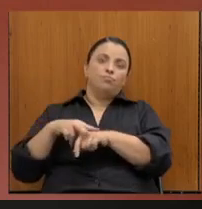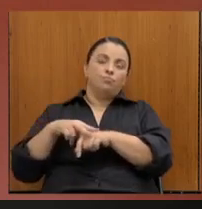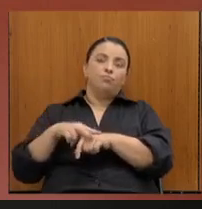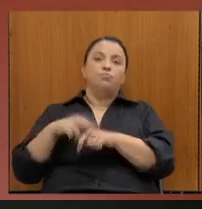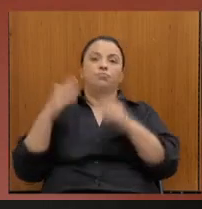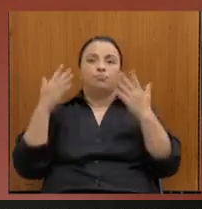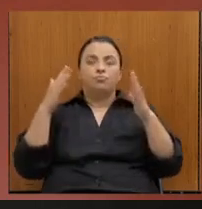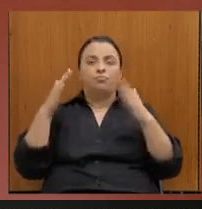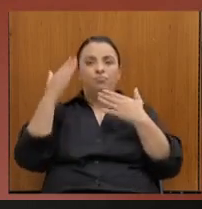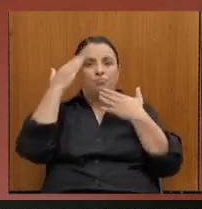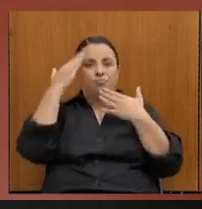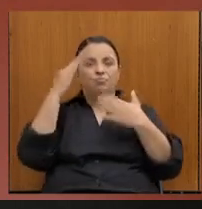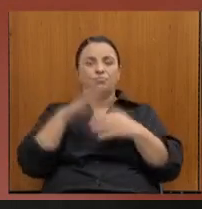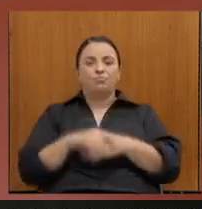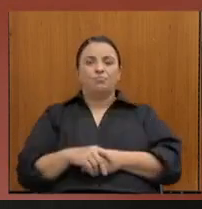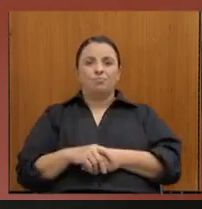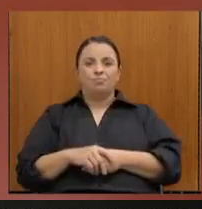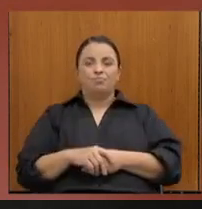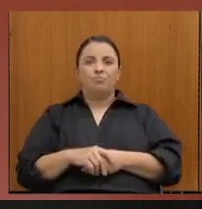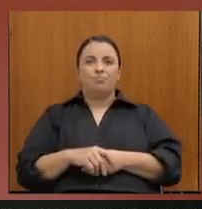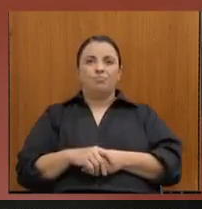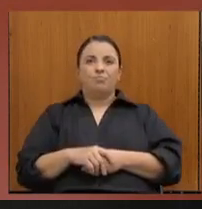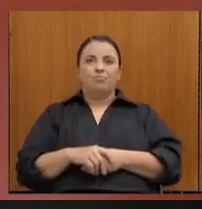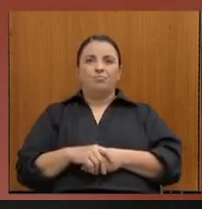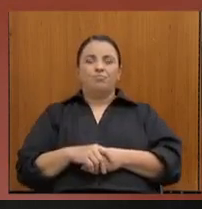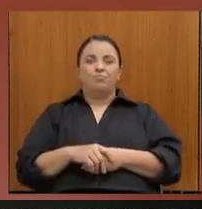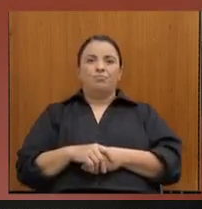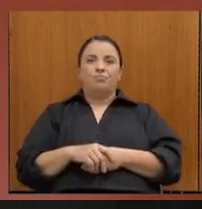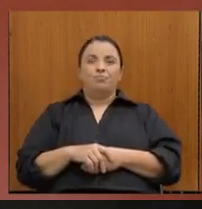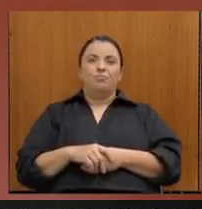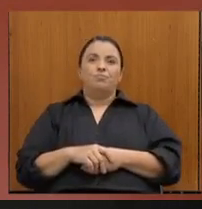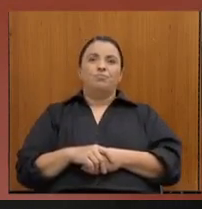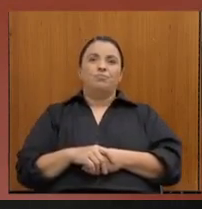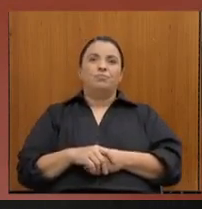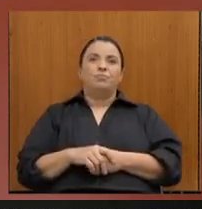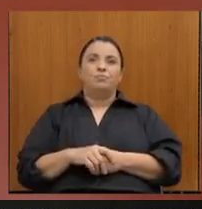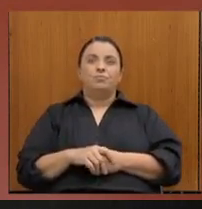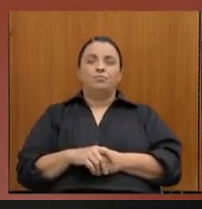botar na carta de Minas de lembrado